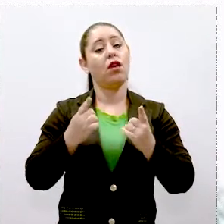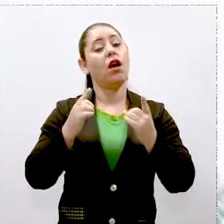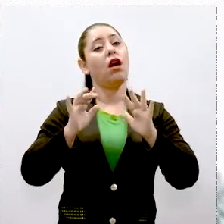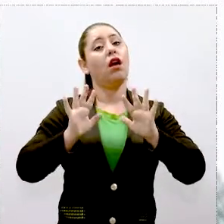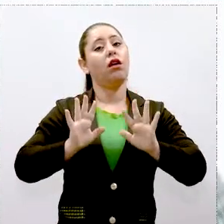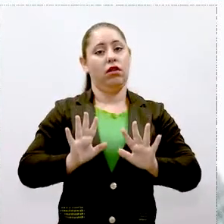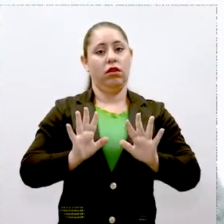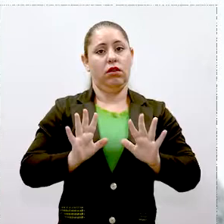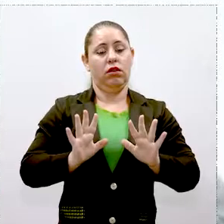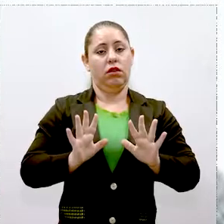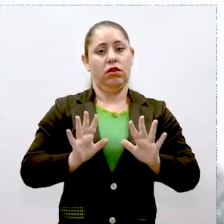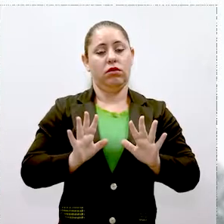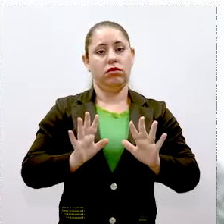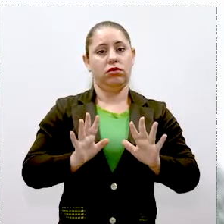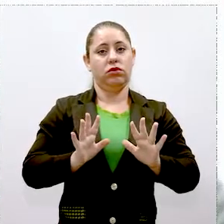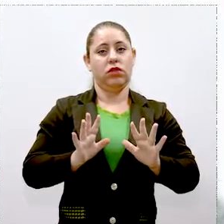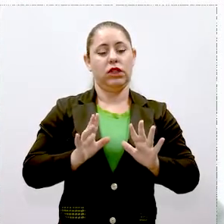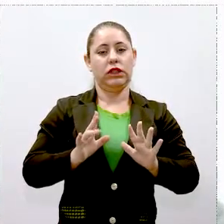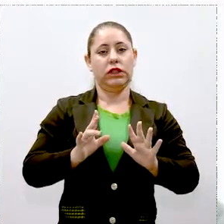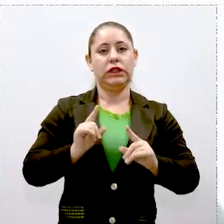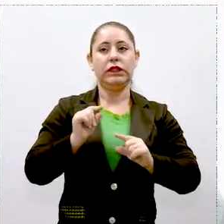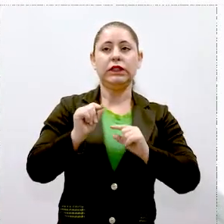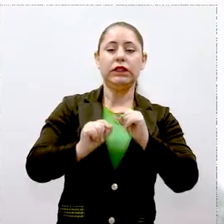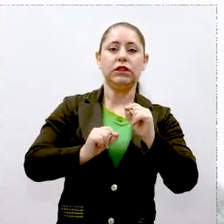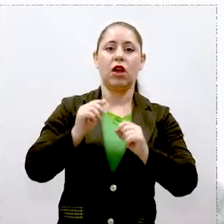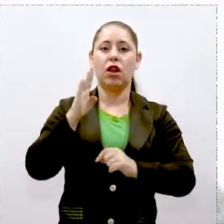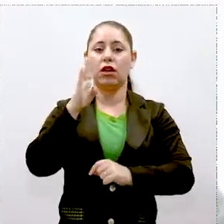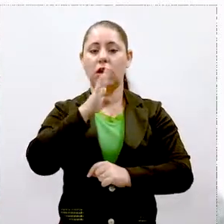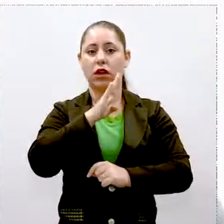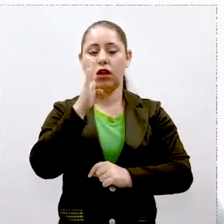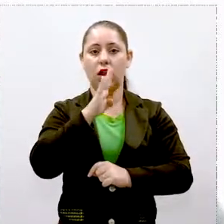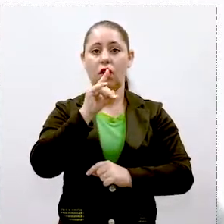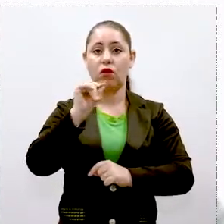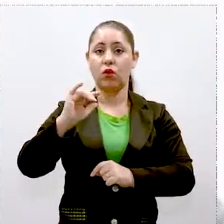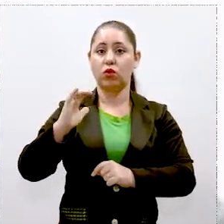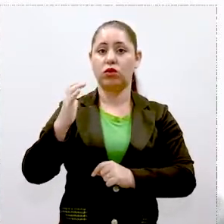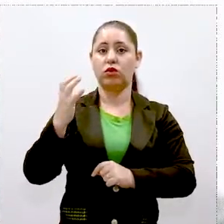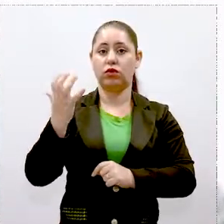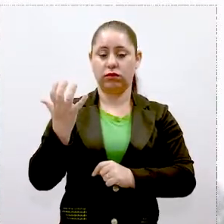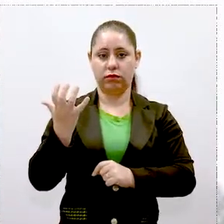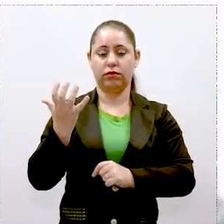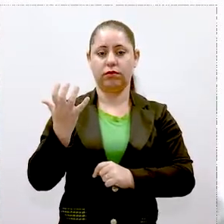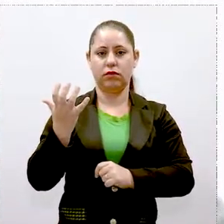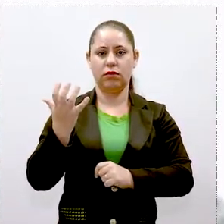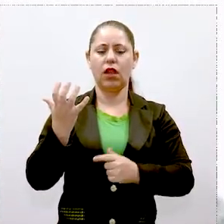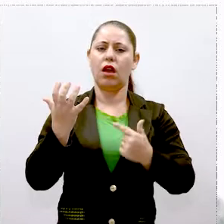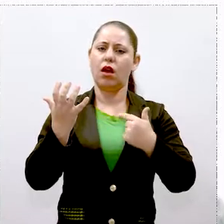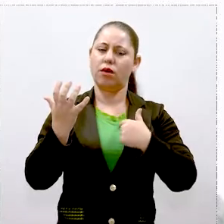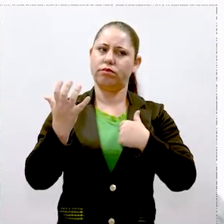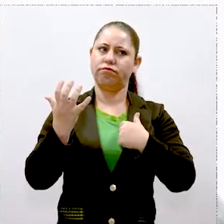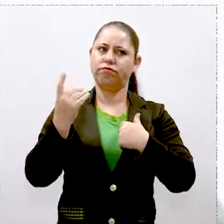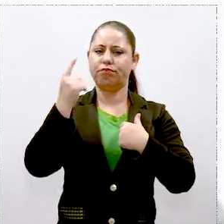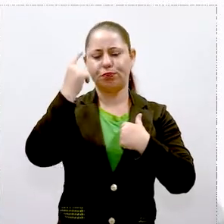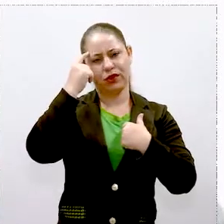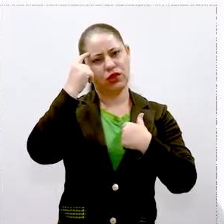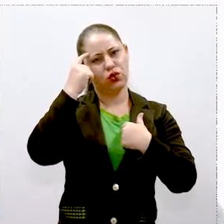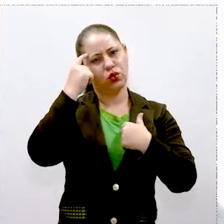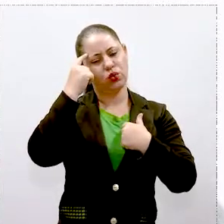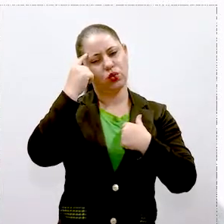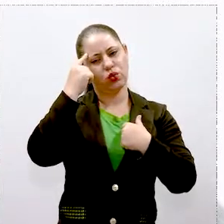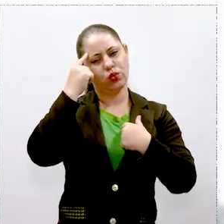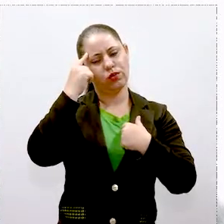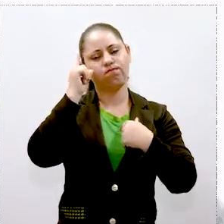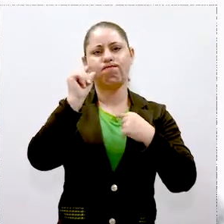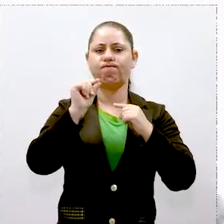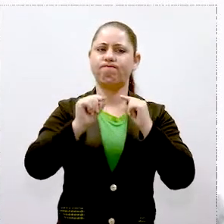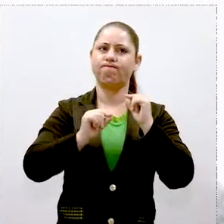Mas, mesmo considerando muito grave o que aconteceu, eu penso que nós temos